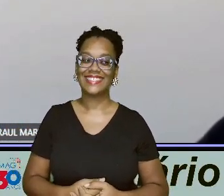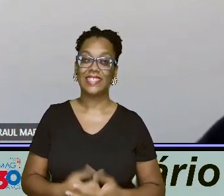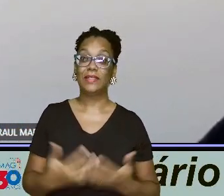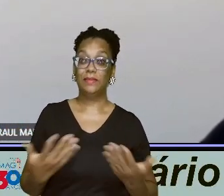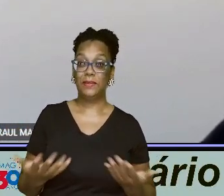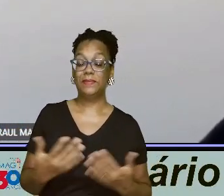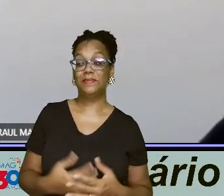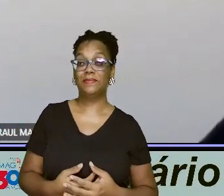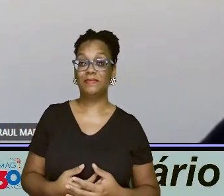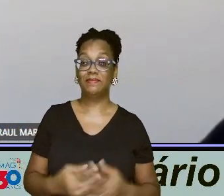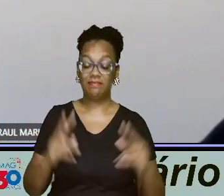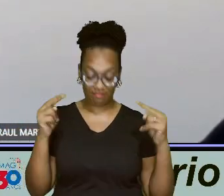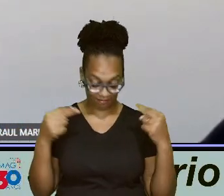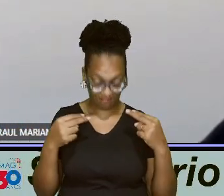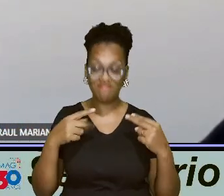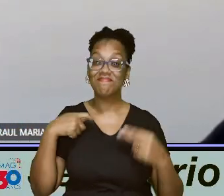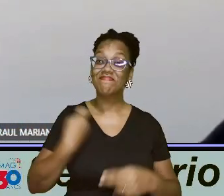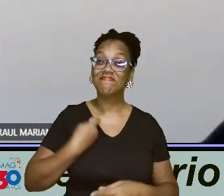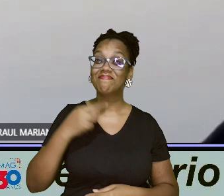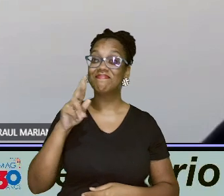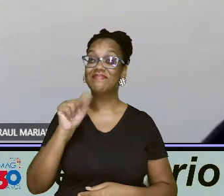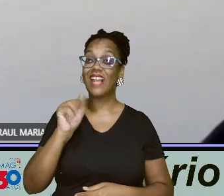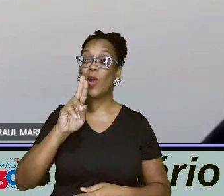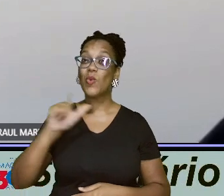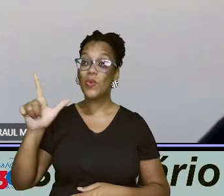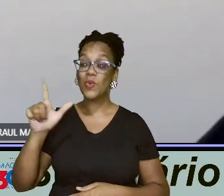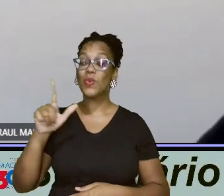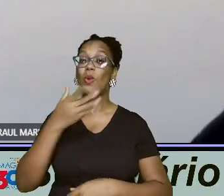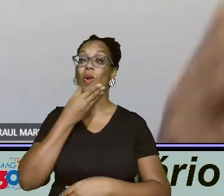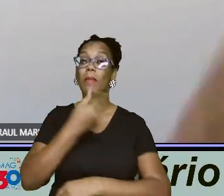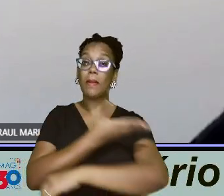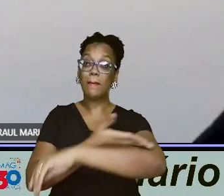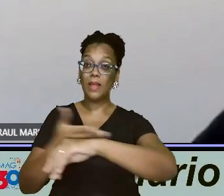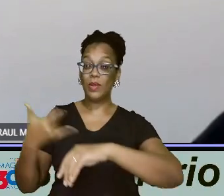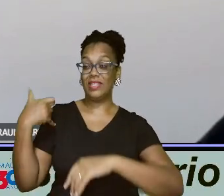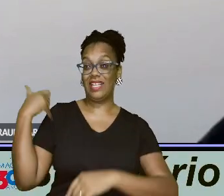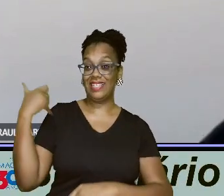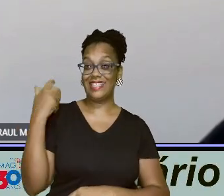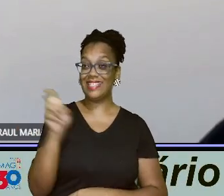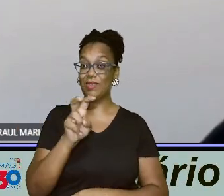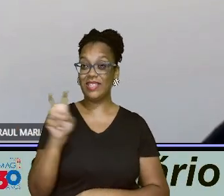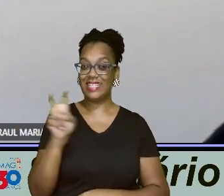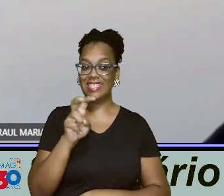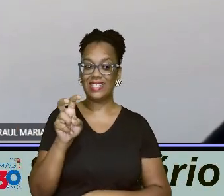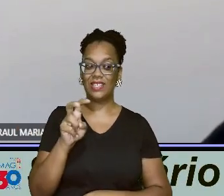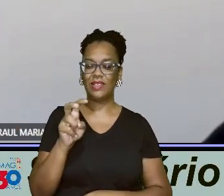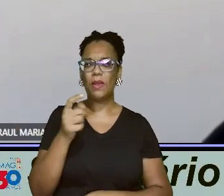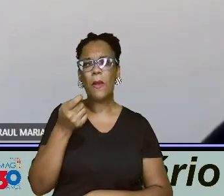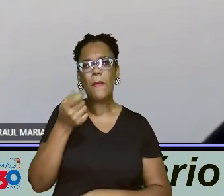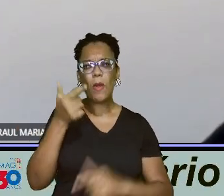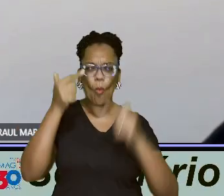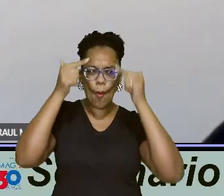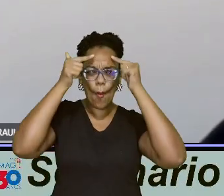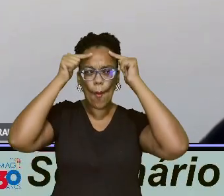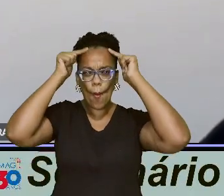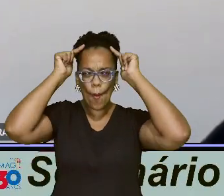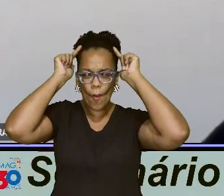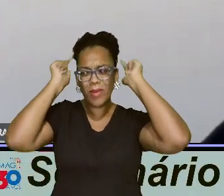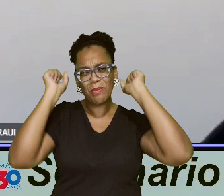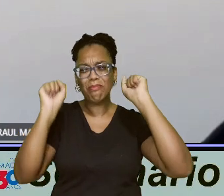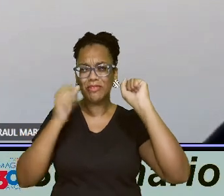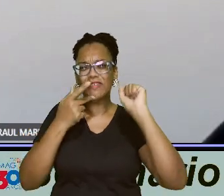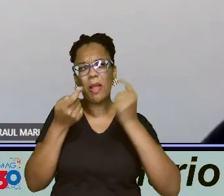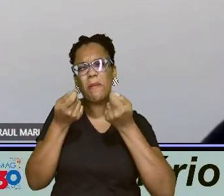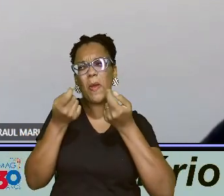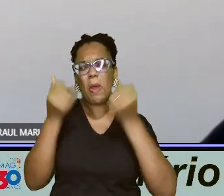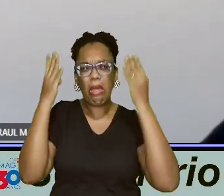Sou Raul, sou homem branco, 55 anos, com bem pouco cabelo, já careca, posso dizer. Os que sobraram já